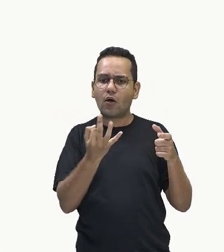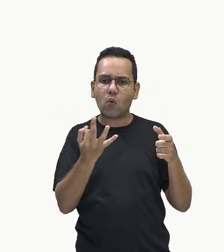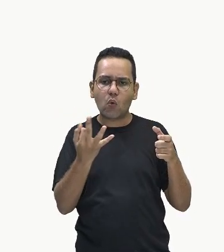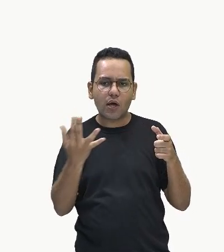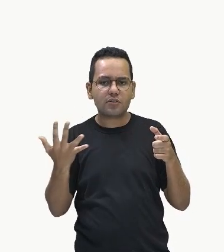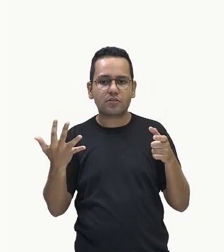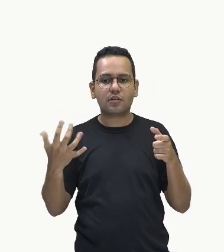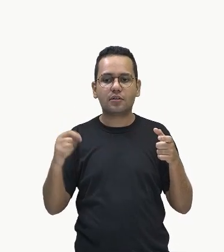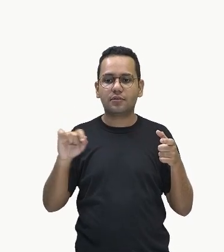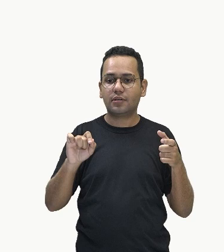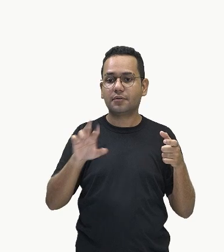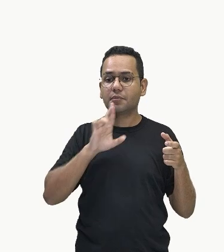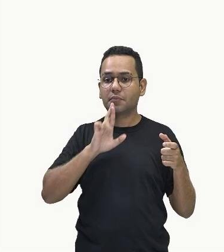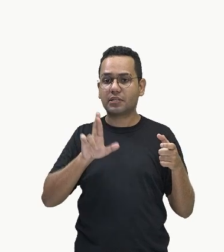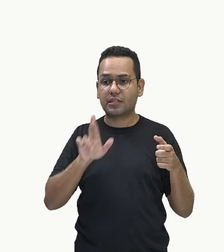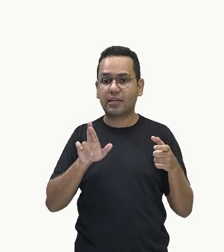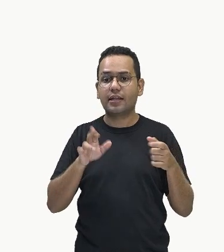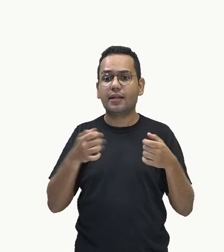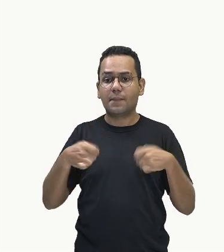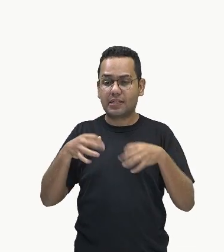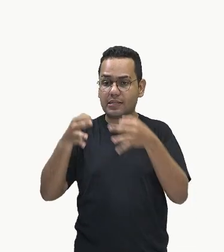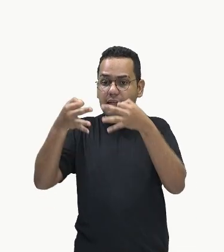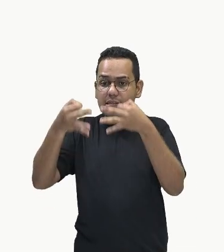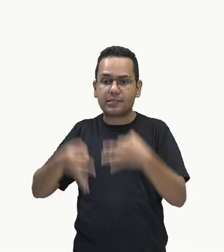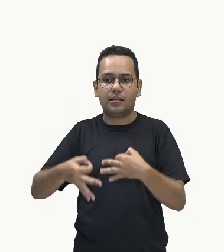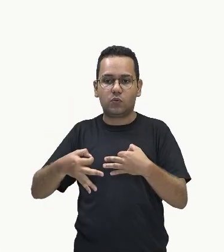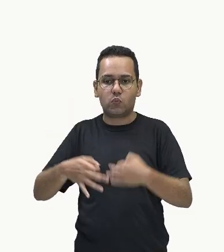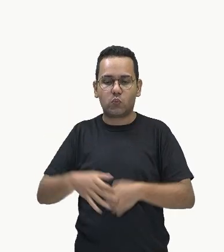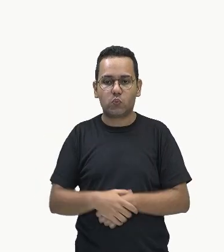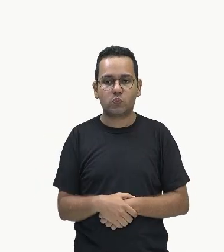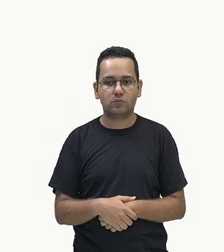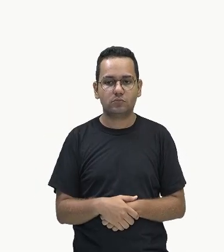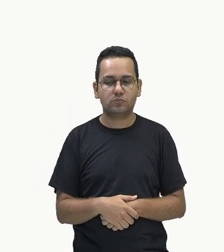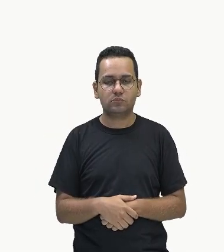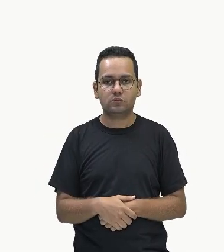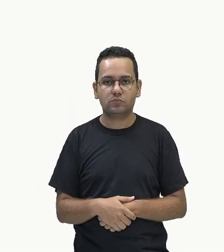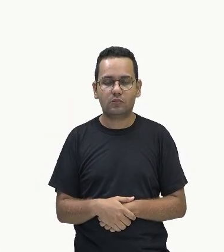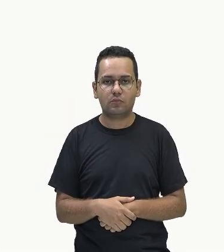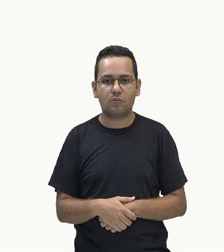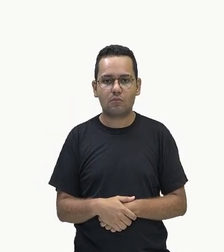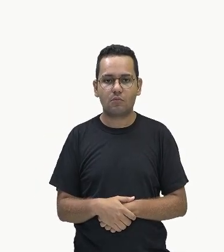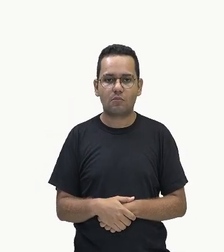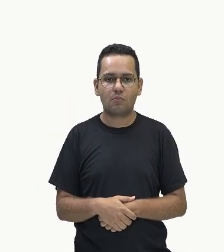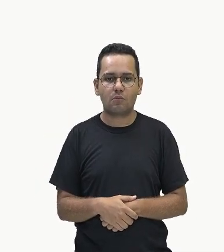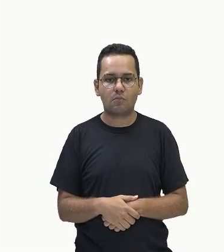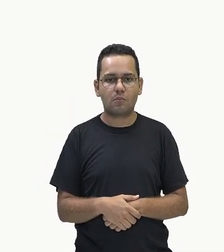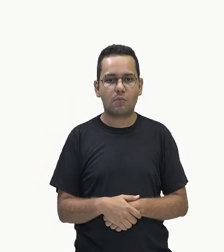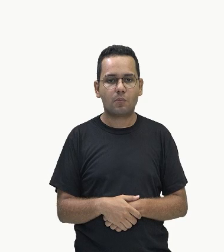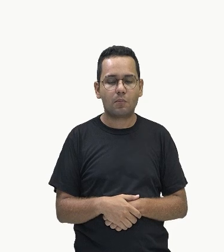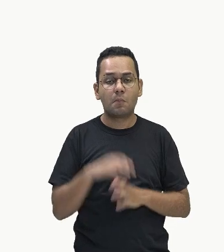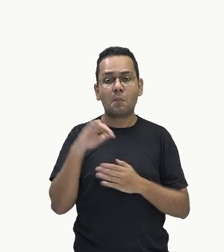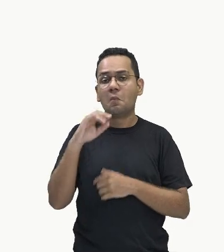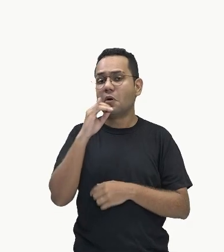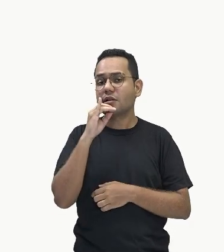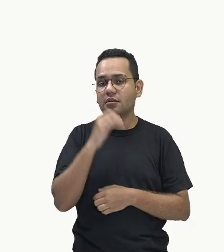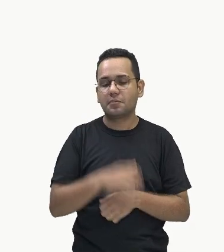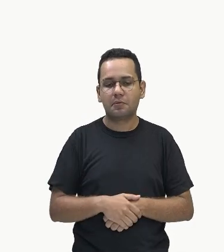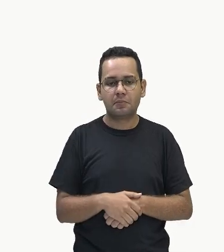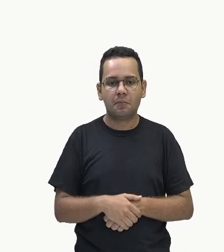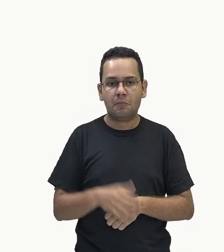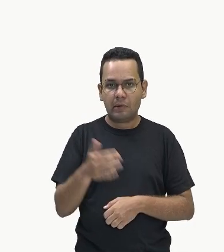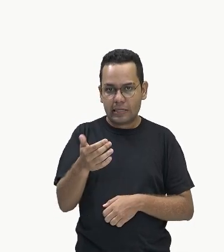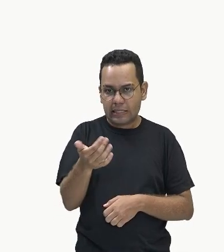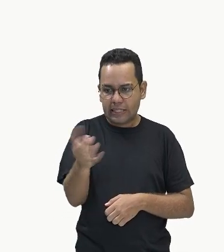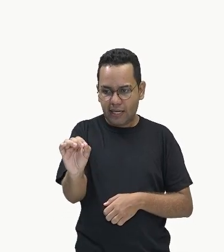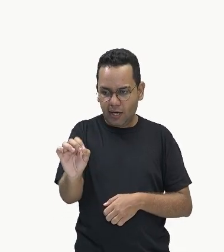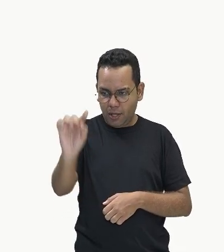necessita do resultado exato. Tá bom? Então aqui, das 10 mil canetas, pode